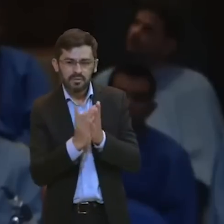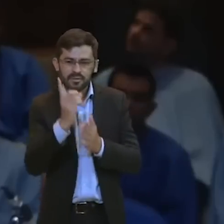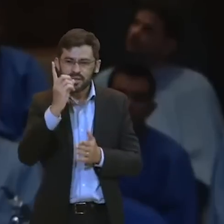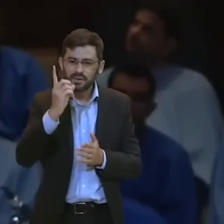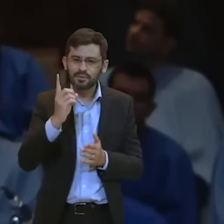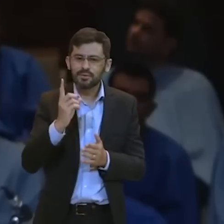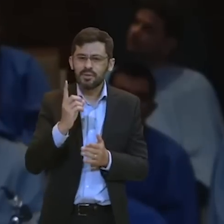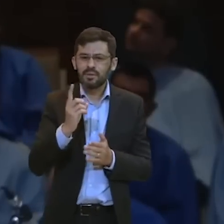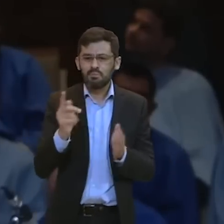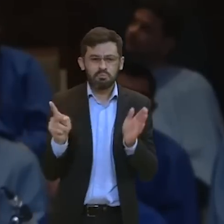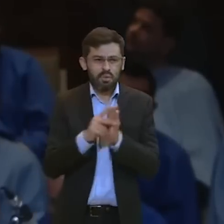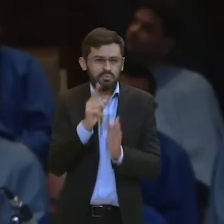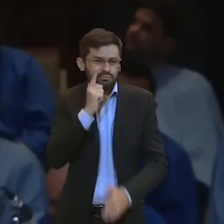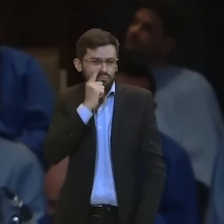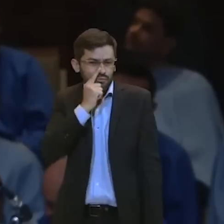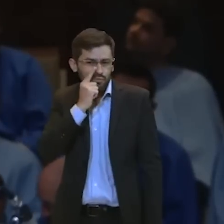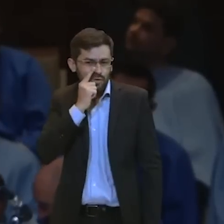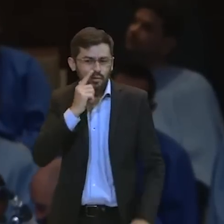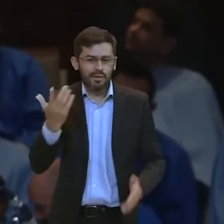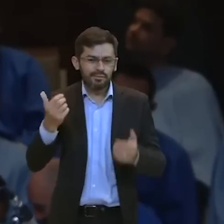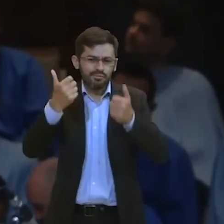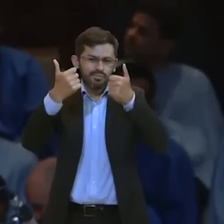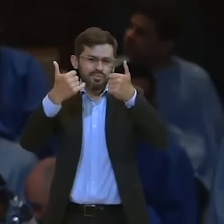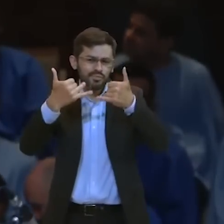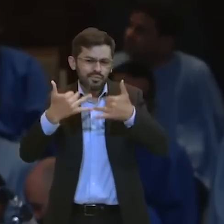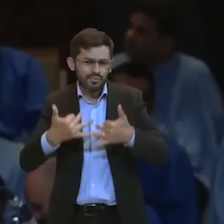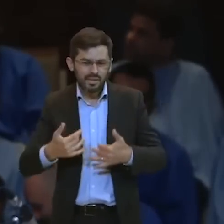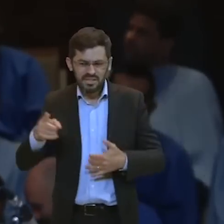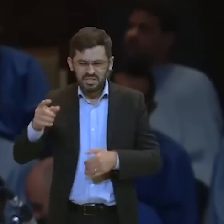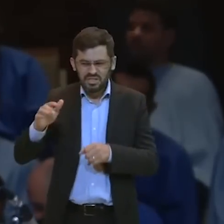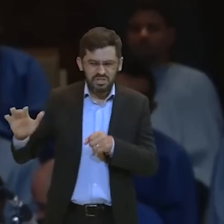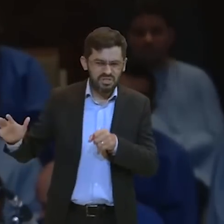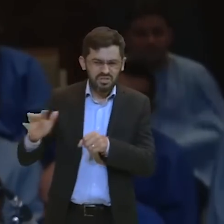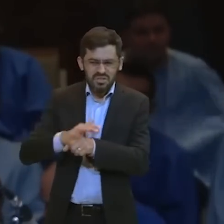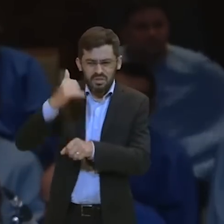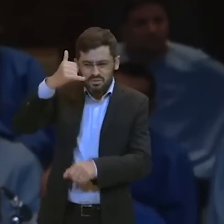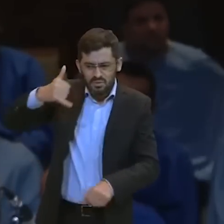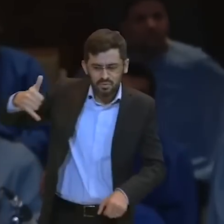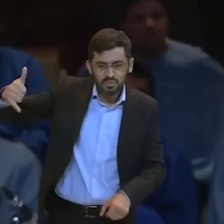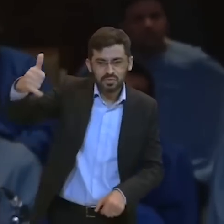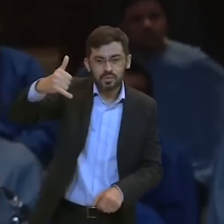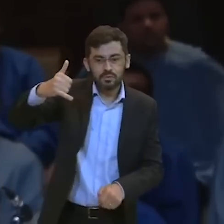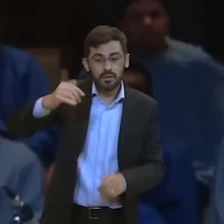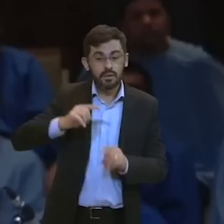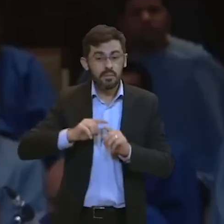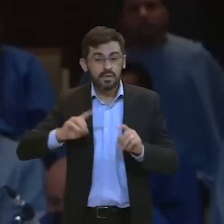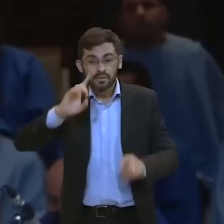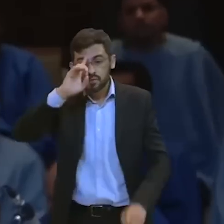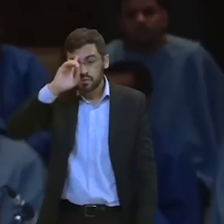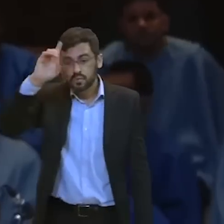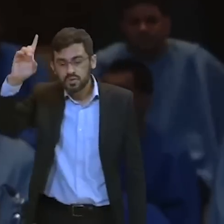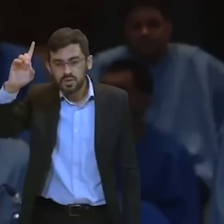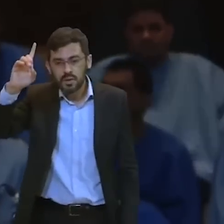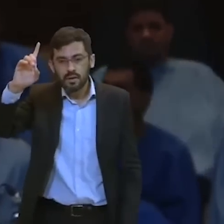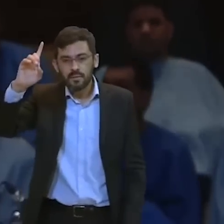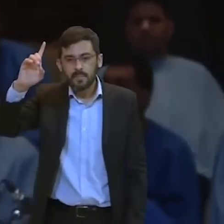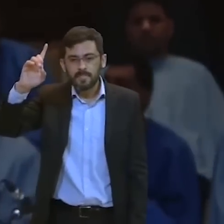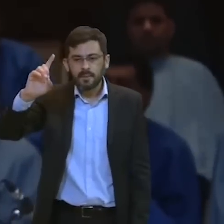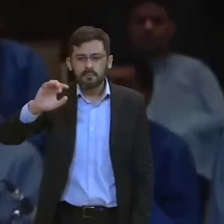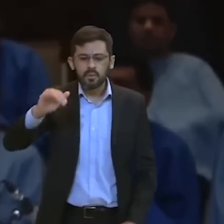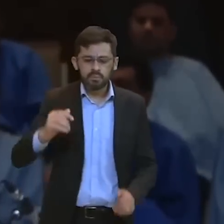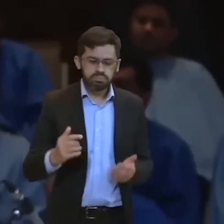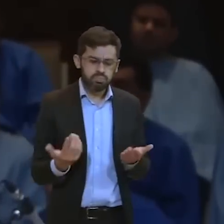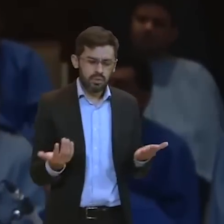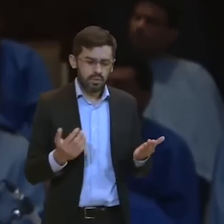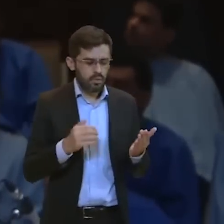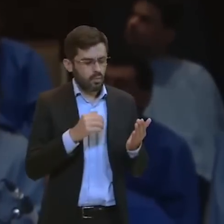um negócio tremendo, uma unção tremenda. Chegou um dia que ele olhou o livro de chamada e